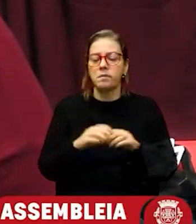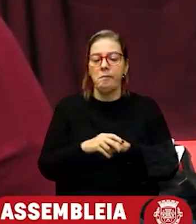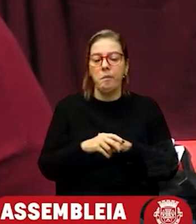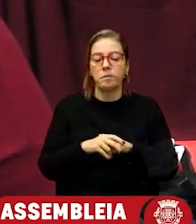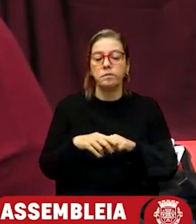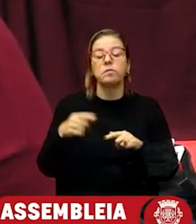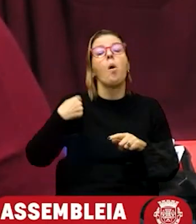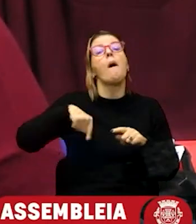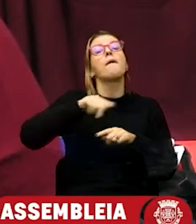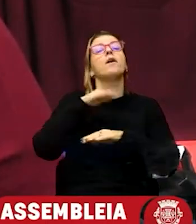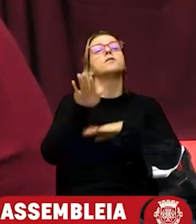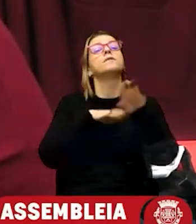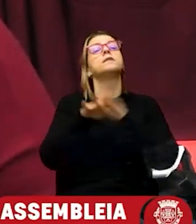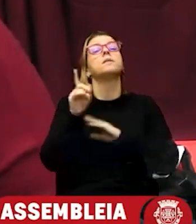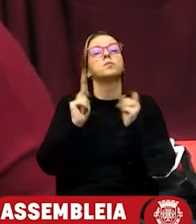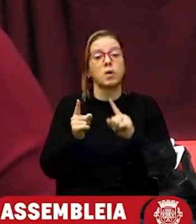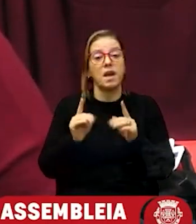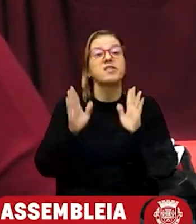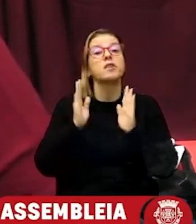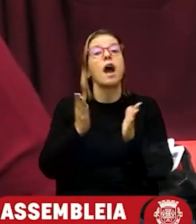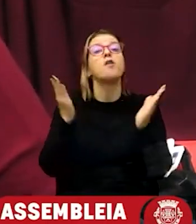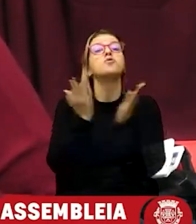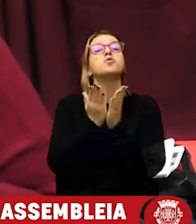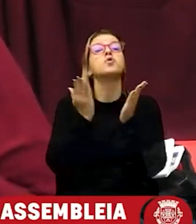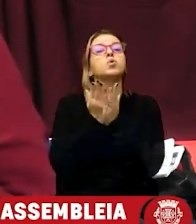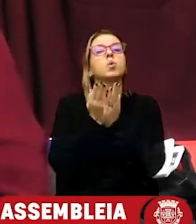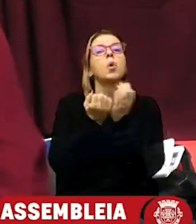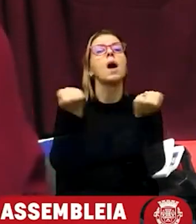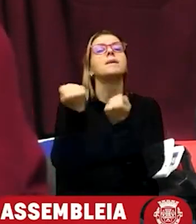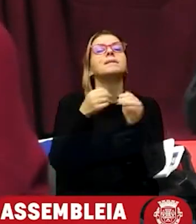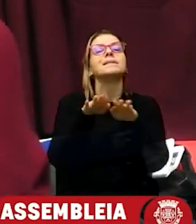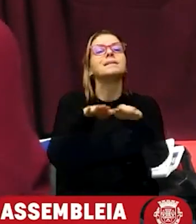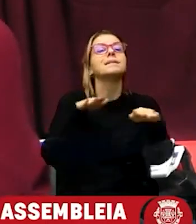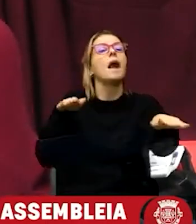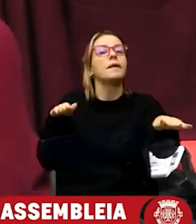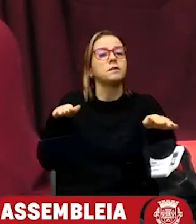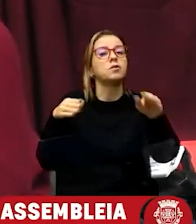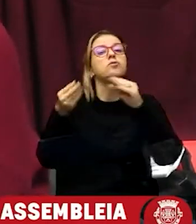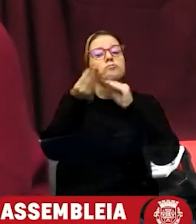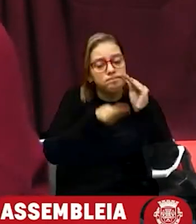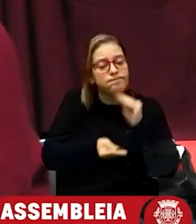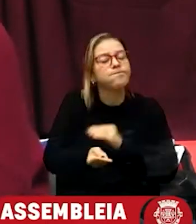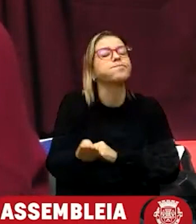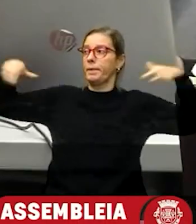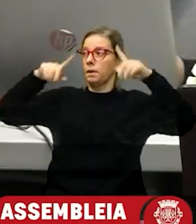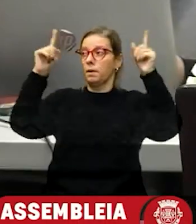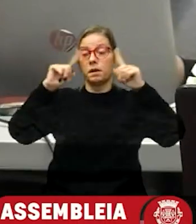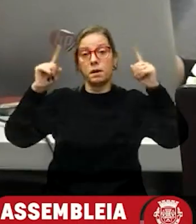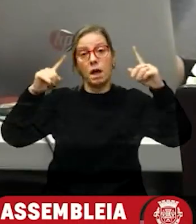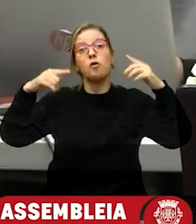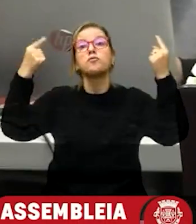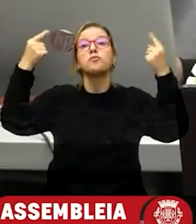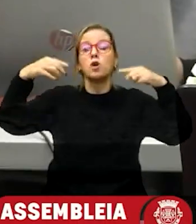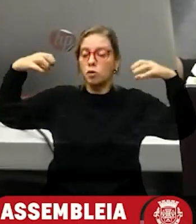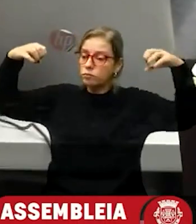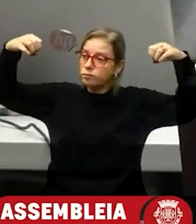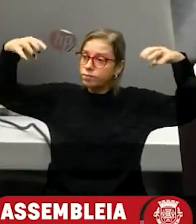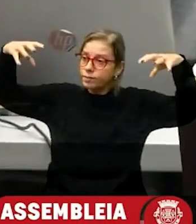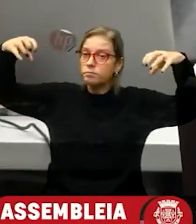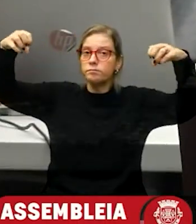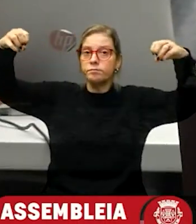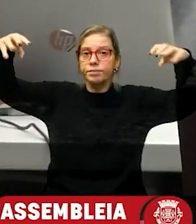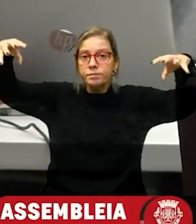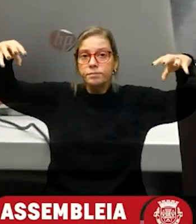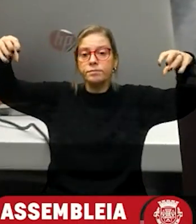acabou com um deles a recomendar a toma de aspirinas aos rivais políticos tudo começou quando a bancada da Coligação